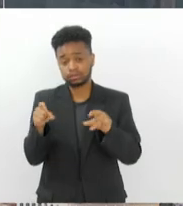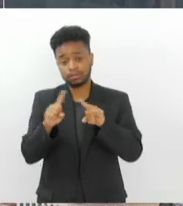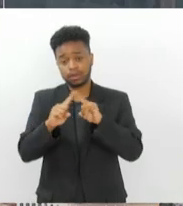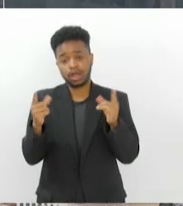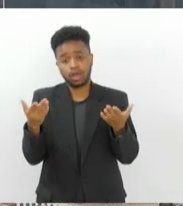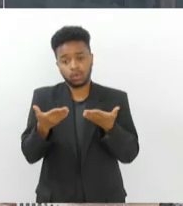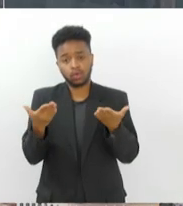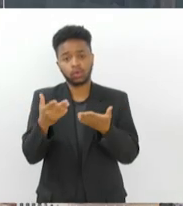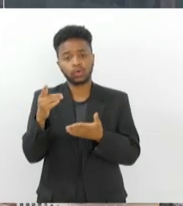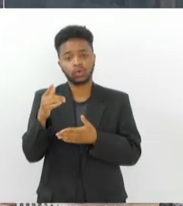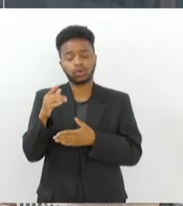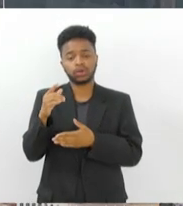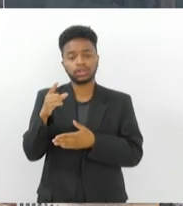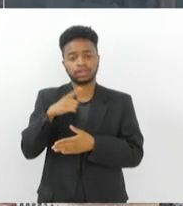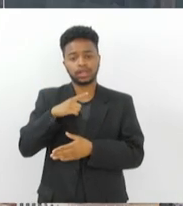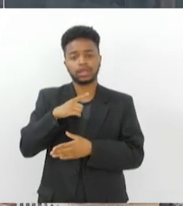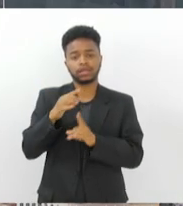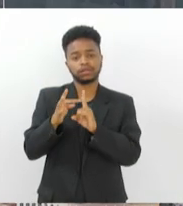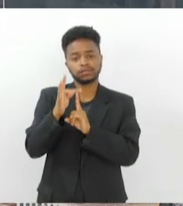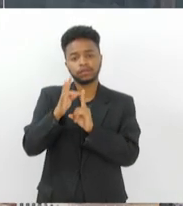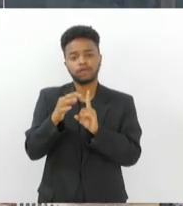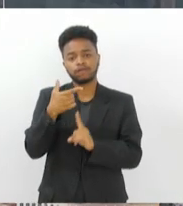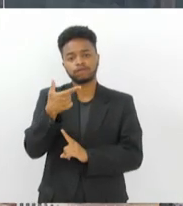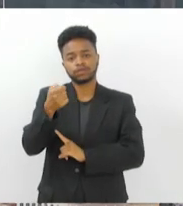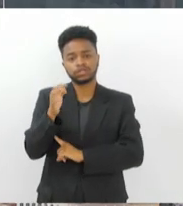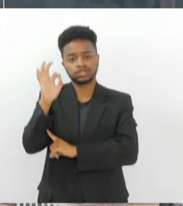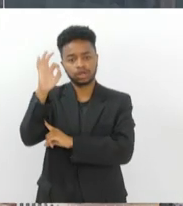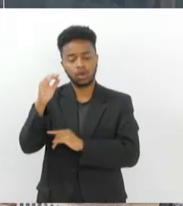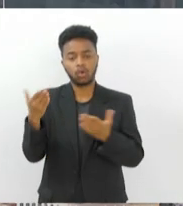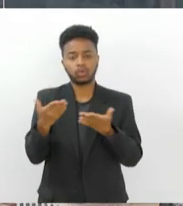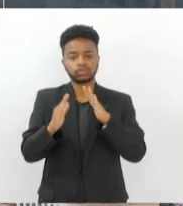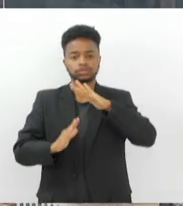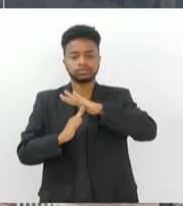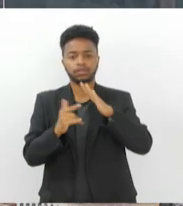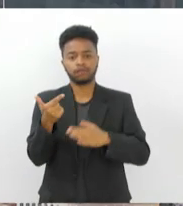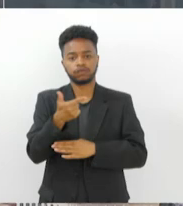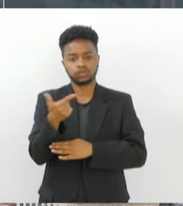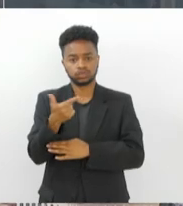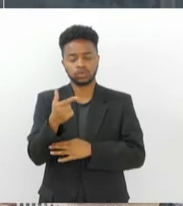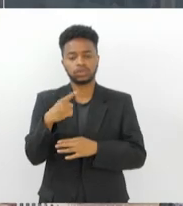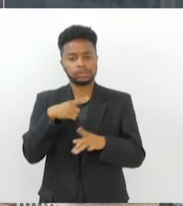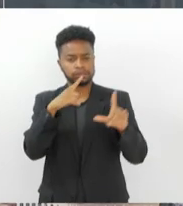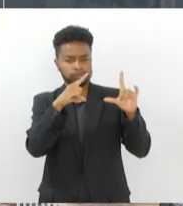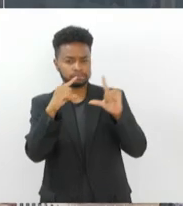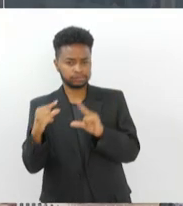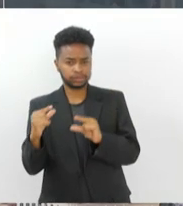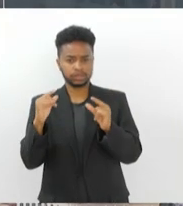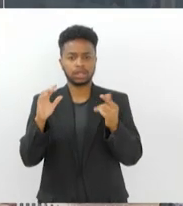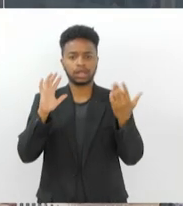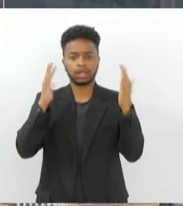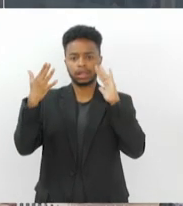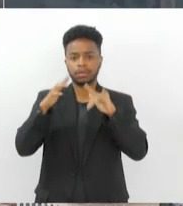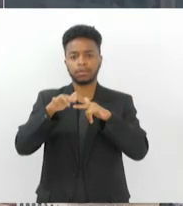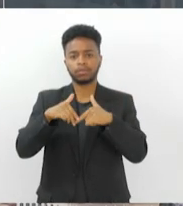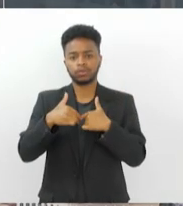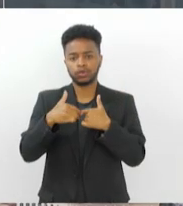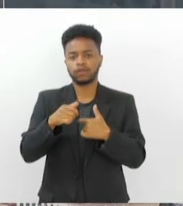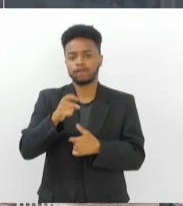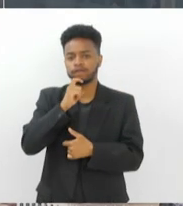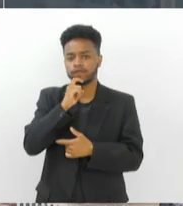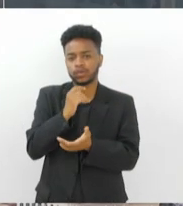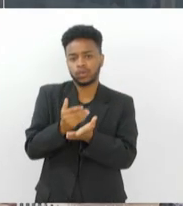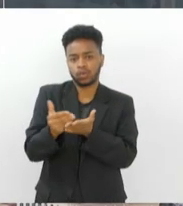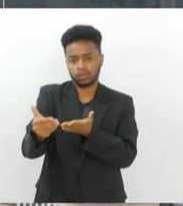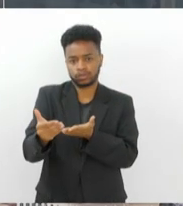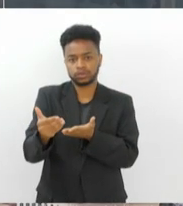momento a temperatura é de 20 graus a máxima para hoje é de 22º a temperatura caiu bastante resultado aí de uma frente fria que